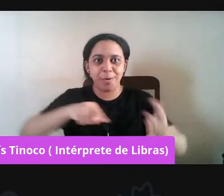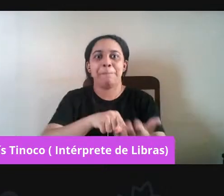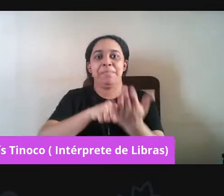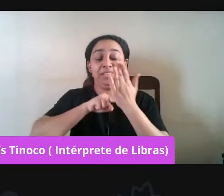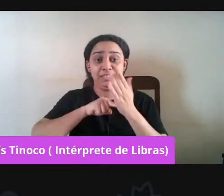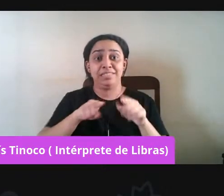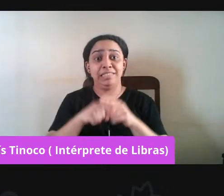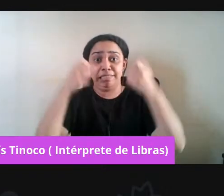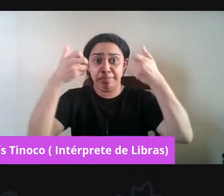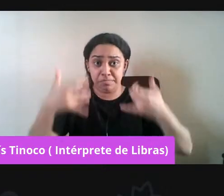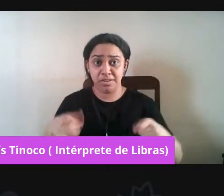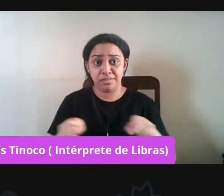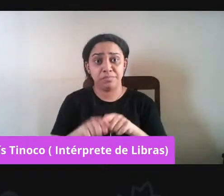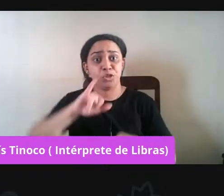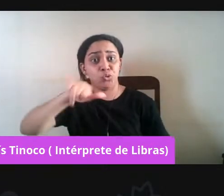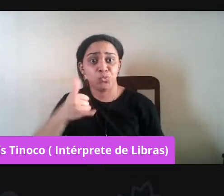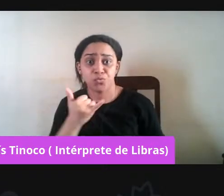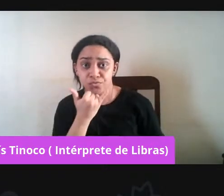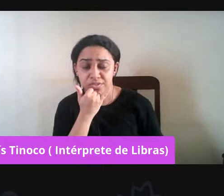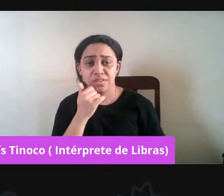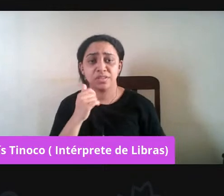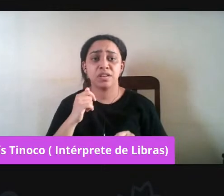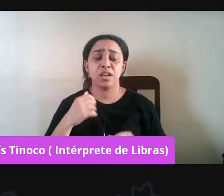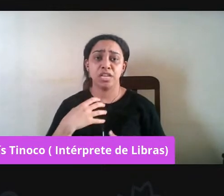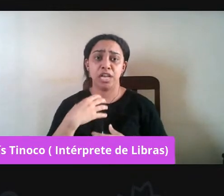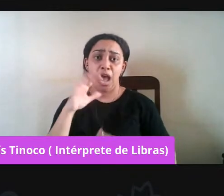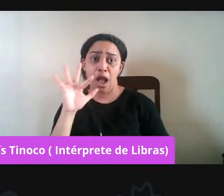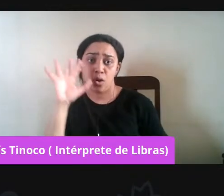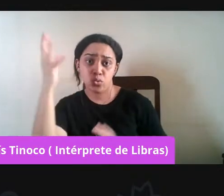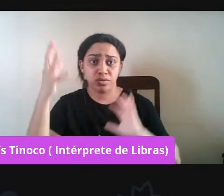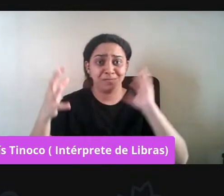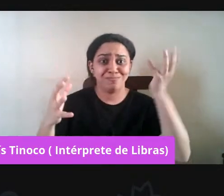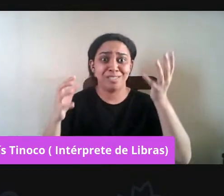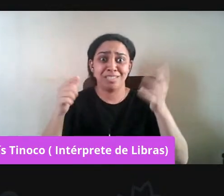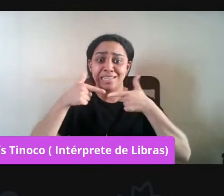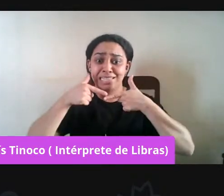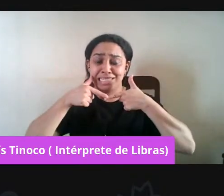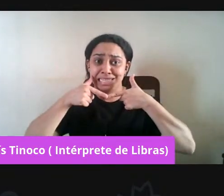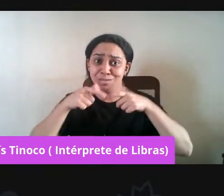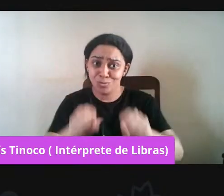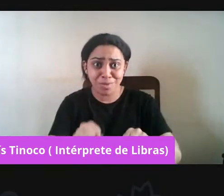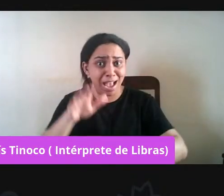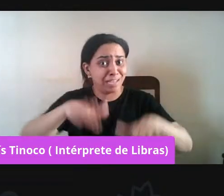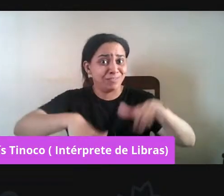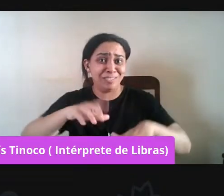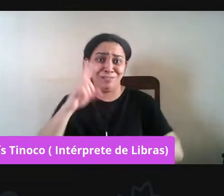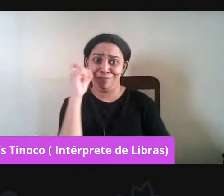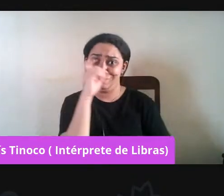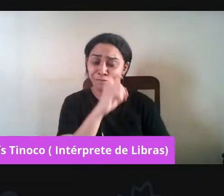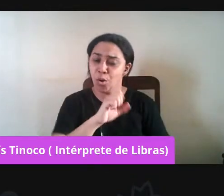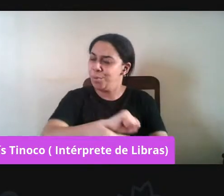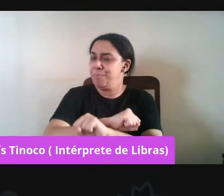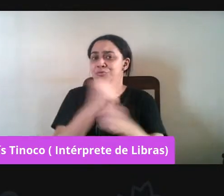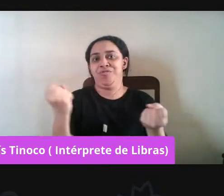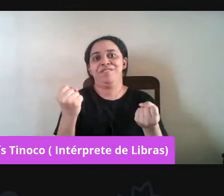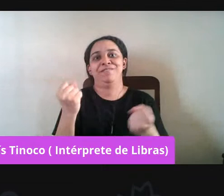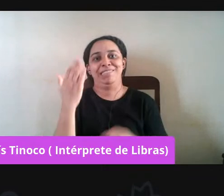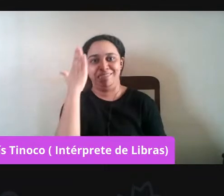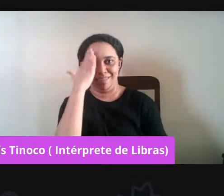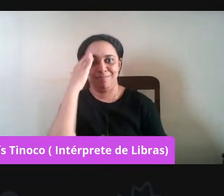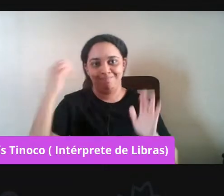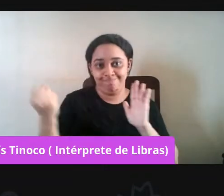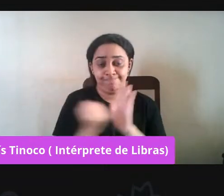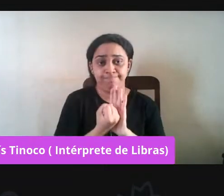justificando fatos que apenas linguisticamente seriam difíceis ou até impossíveis de serem determinados. Por no dizer